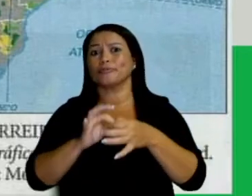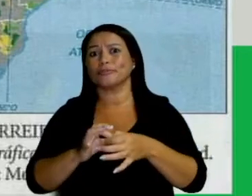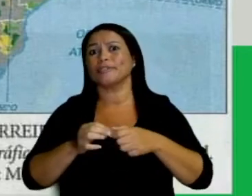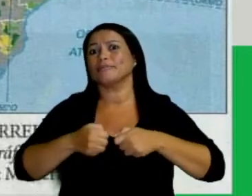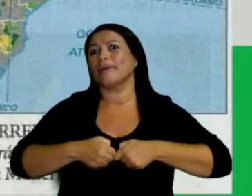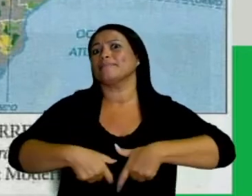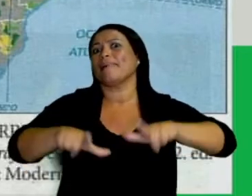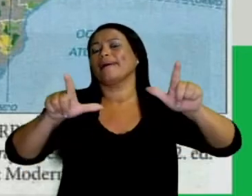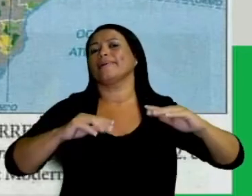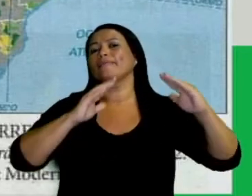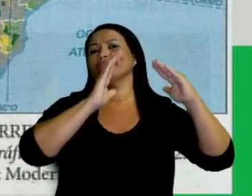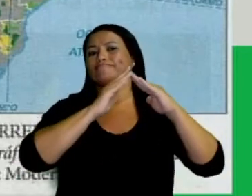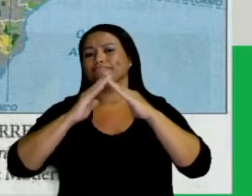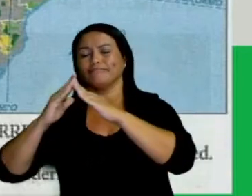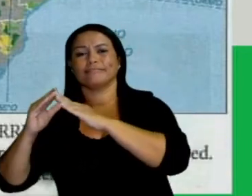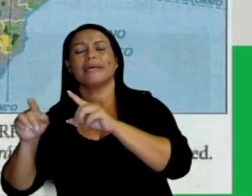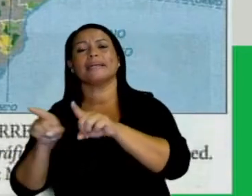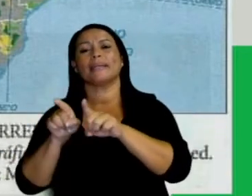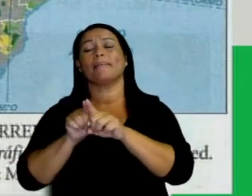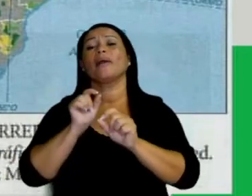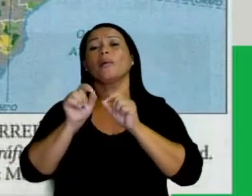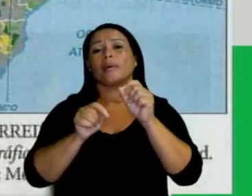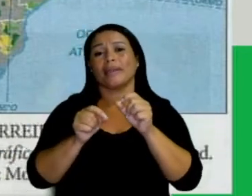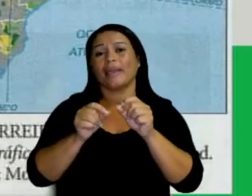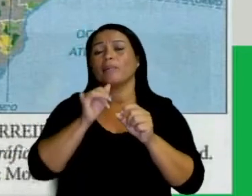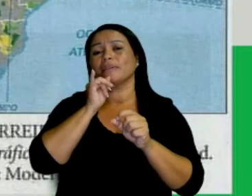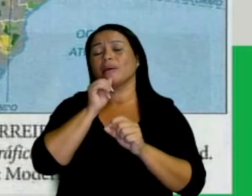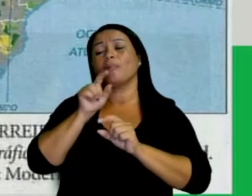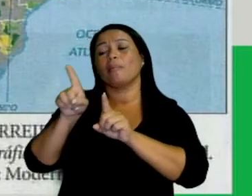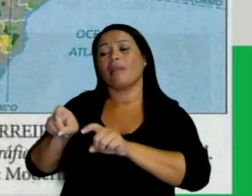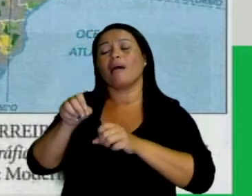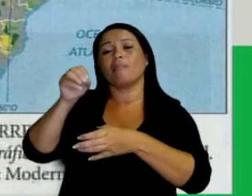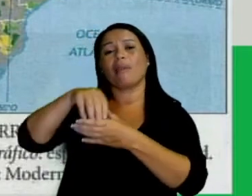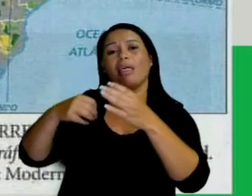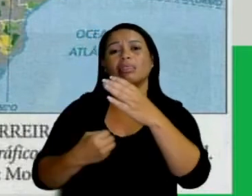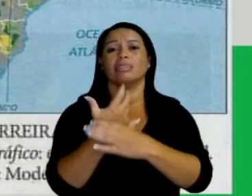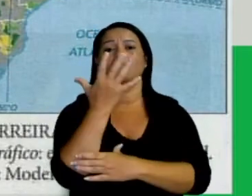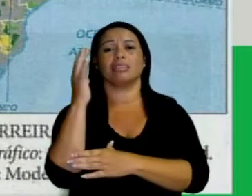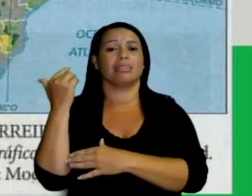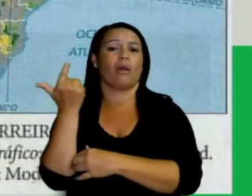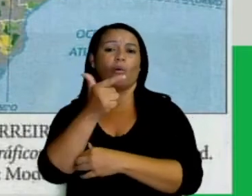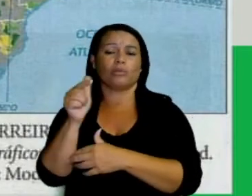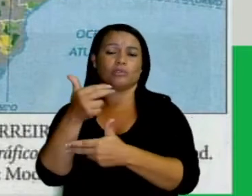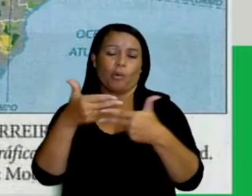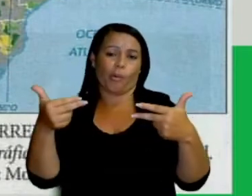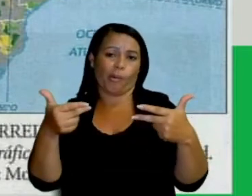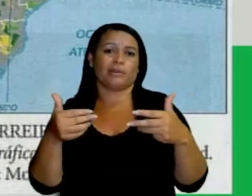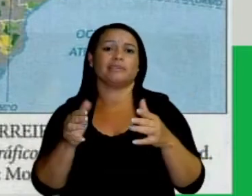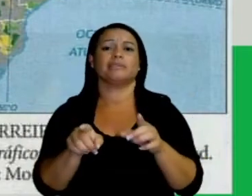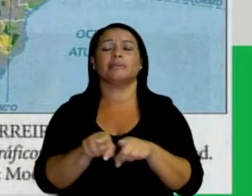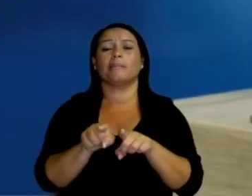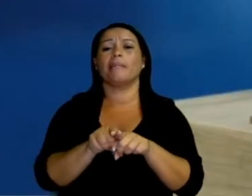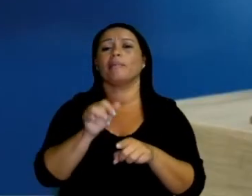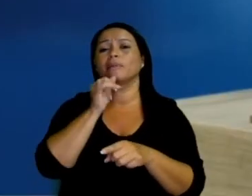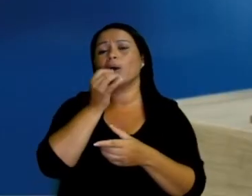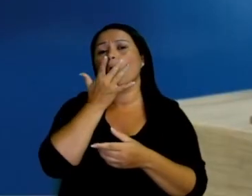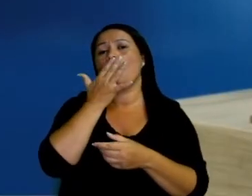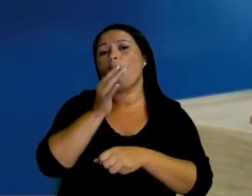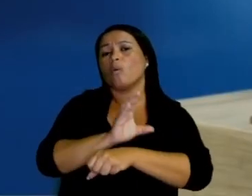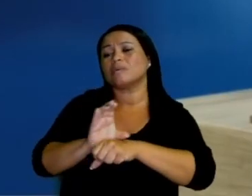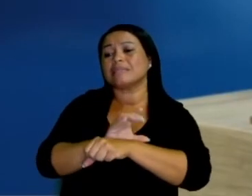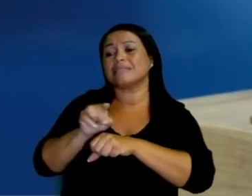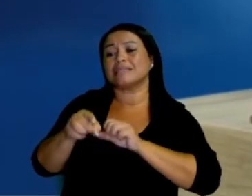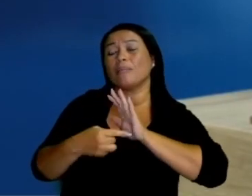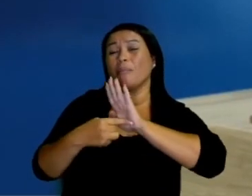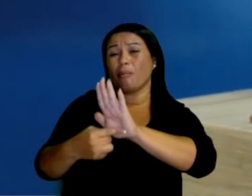seja pelo contexto da atividade agrícola ou pecuária ou exploração mineral, tá? Então essas áreas em cinza retratam um contexto aí de áreas